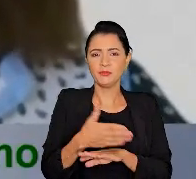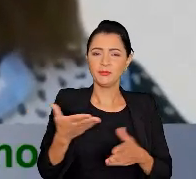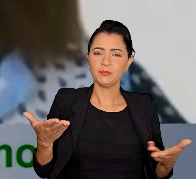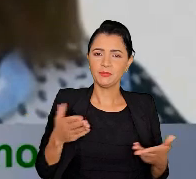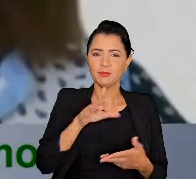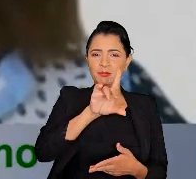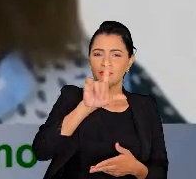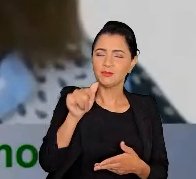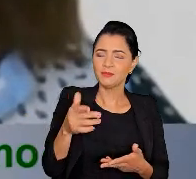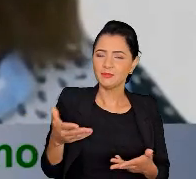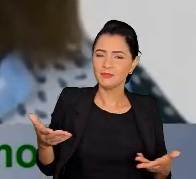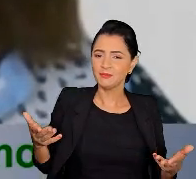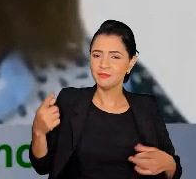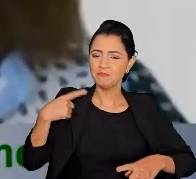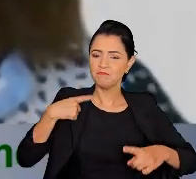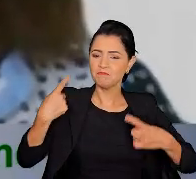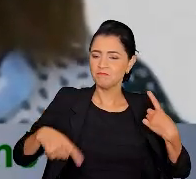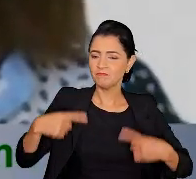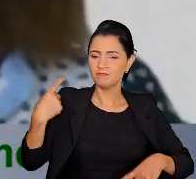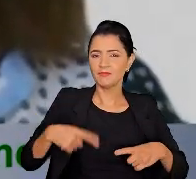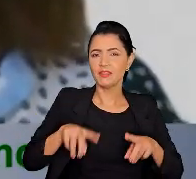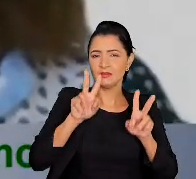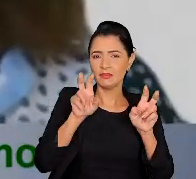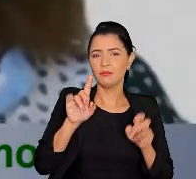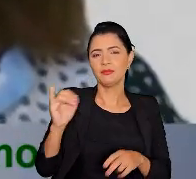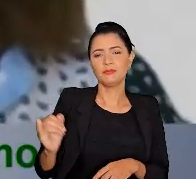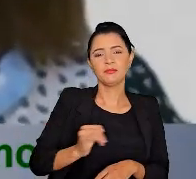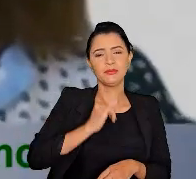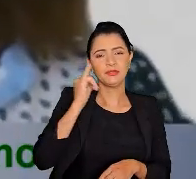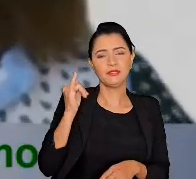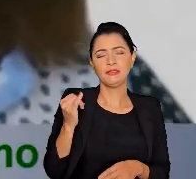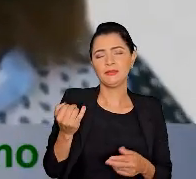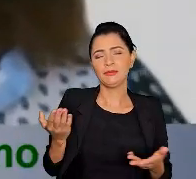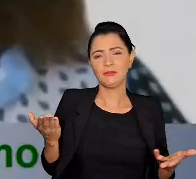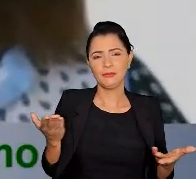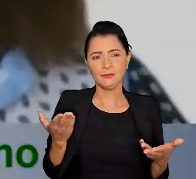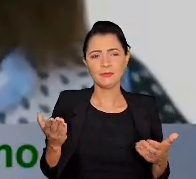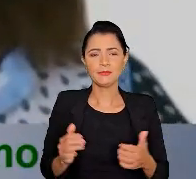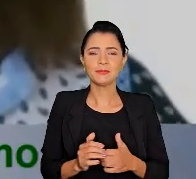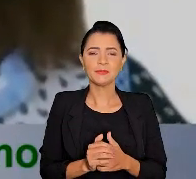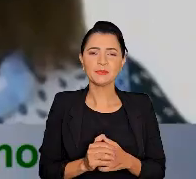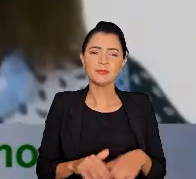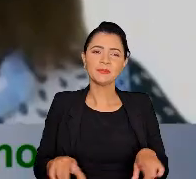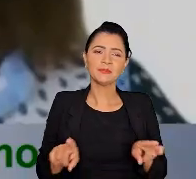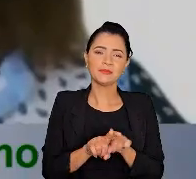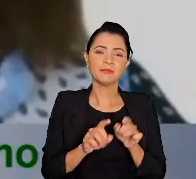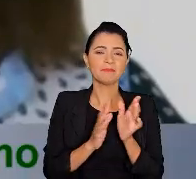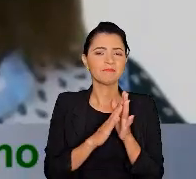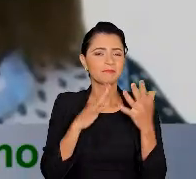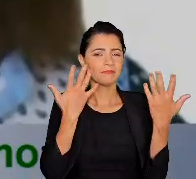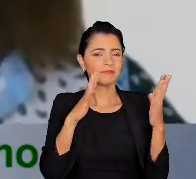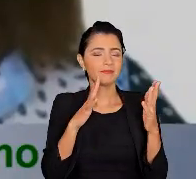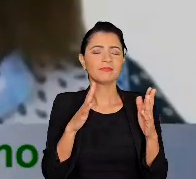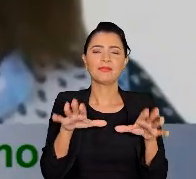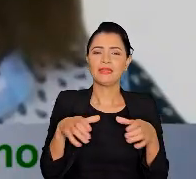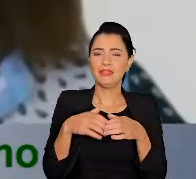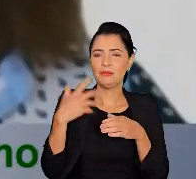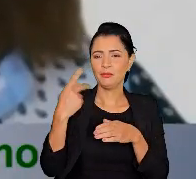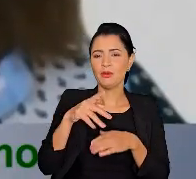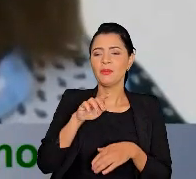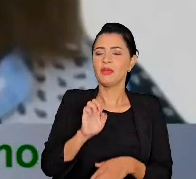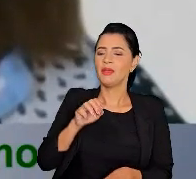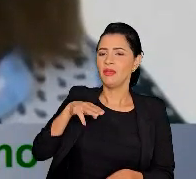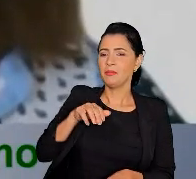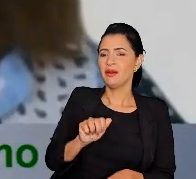dia, de um debate tão importante como esse, e também parabenizar toda a equipe da EMAG.